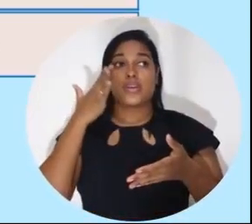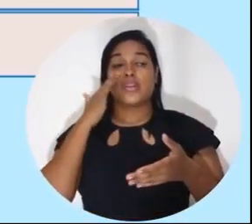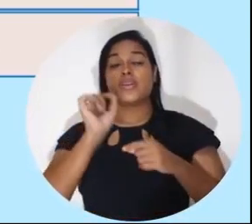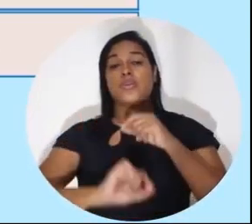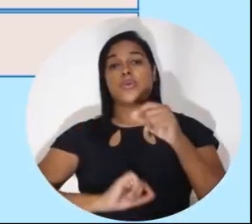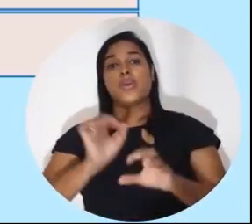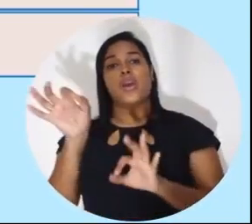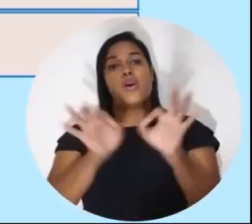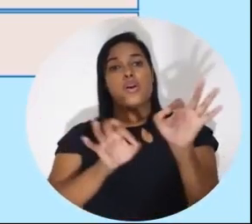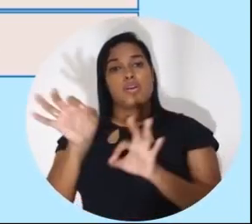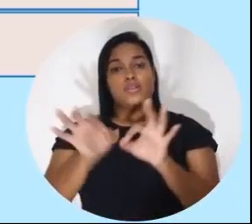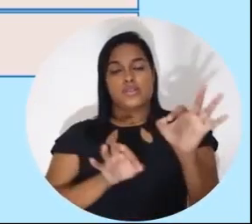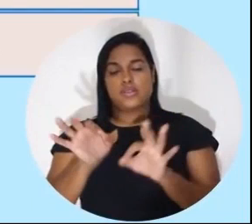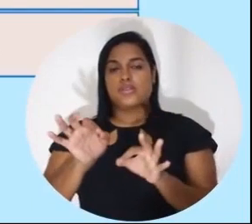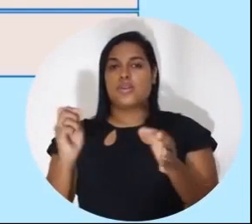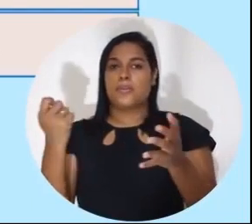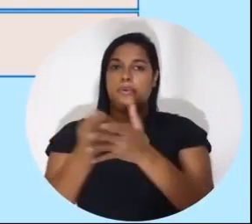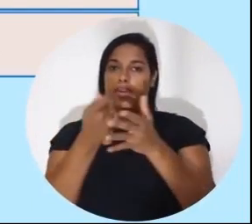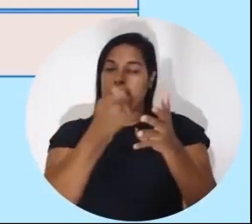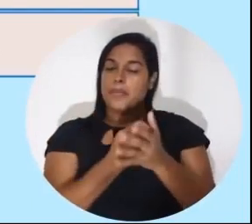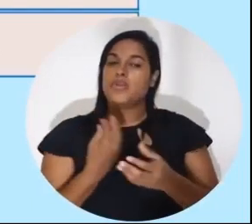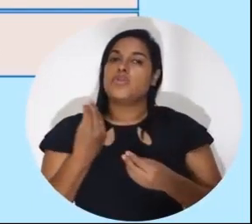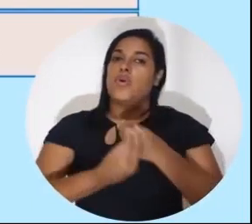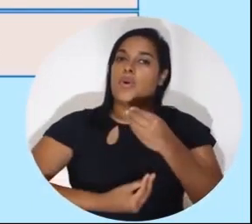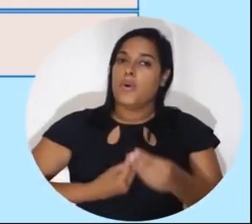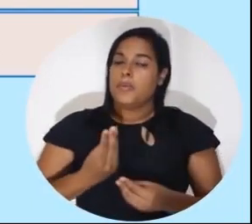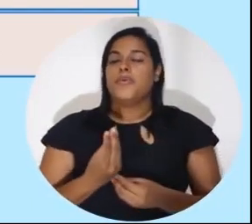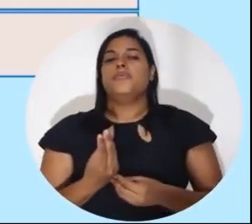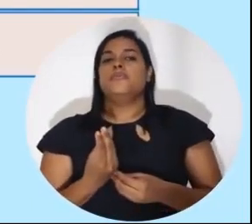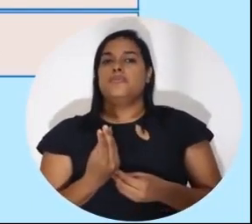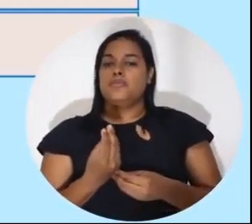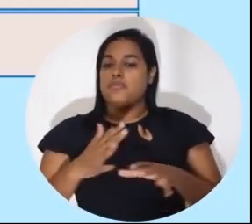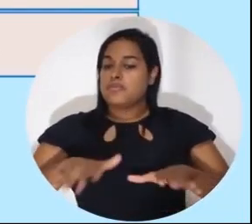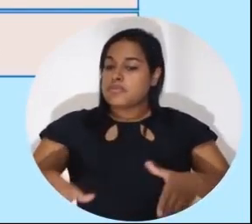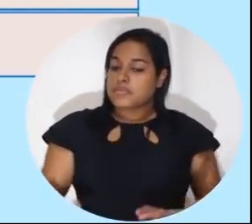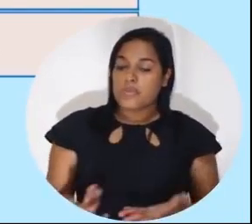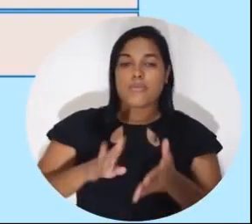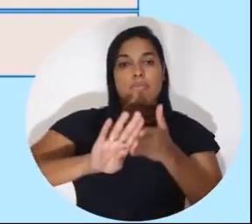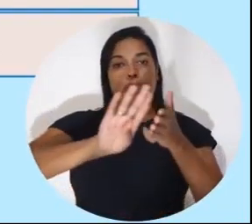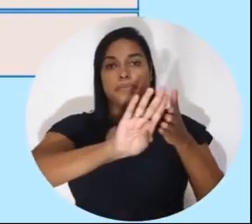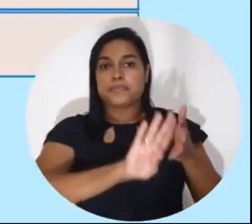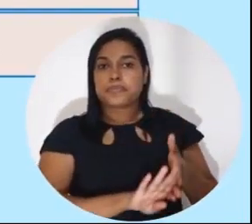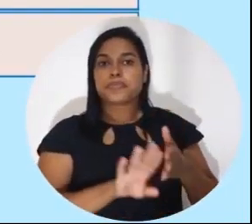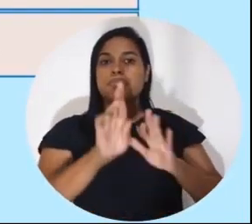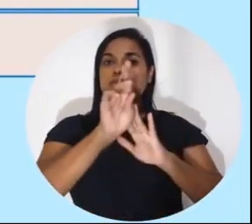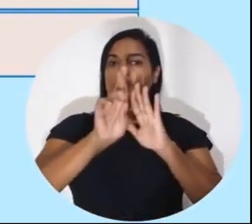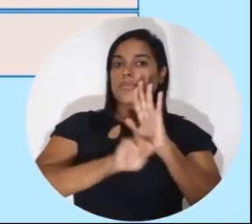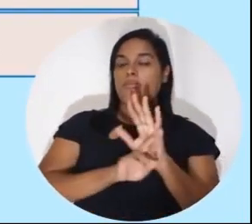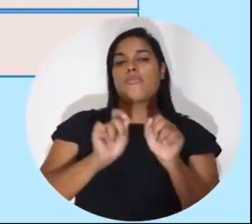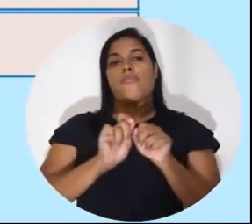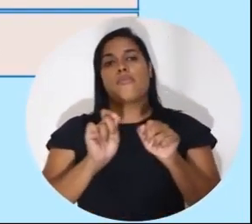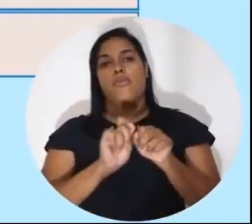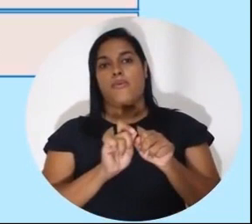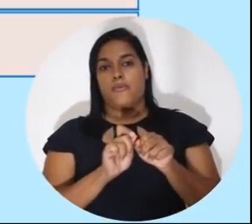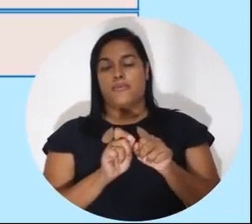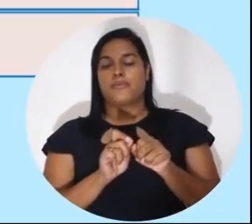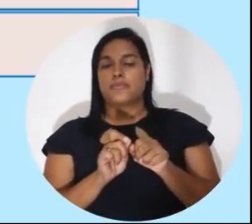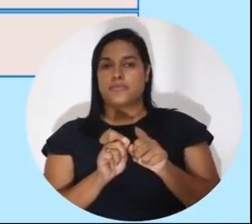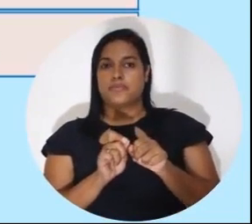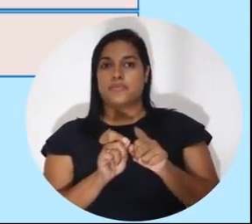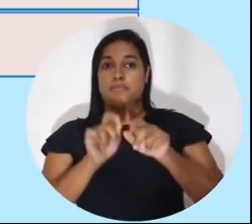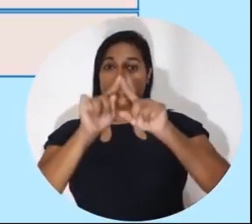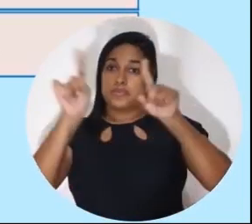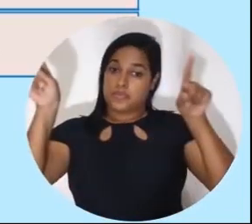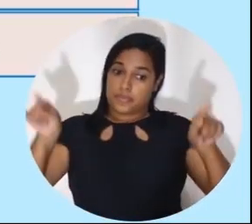a estrutura de um balanço de pagamentos, como funciona, onde estão as contas, onde são feitos os registros.